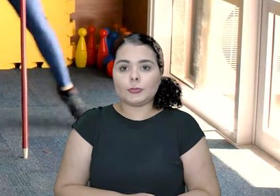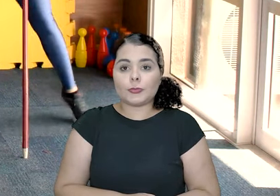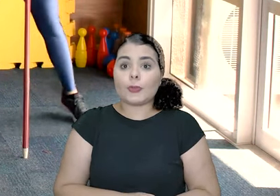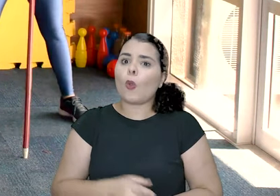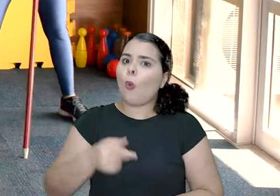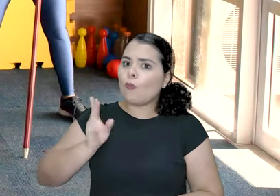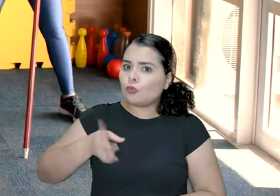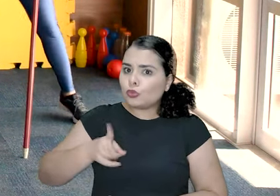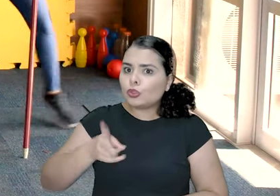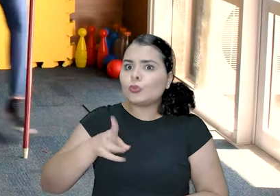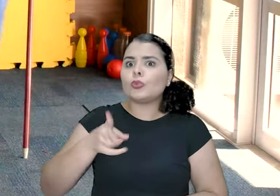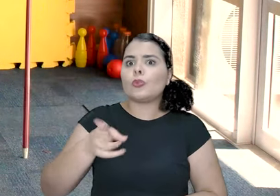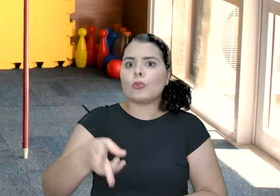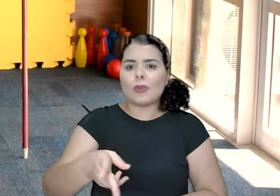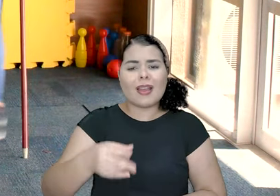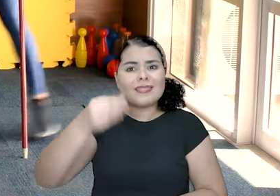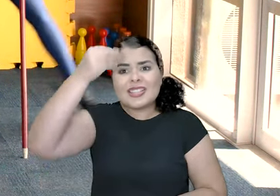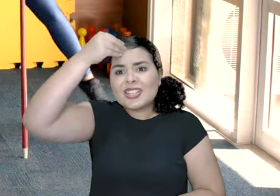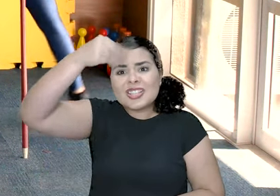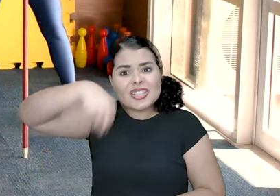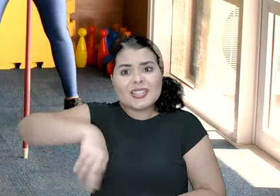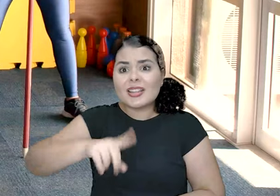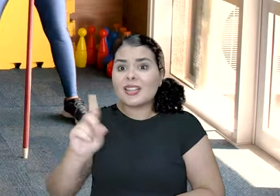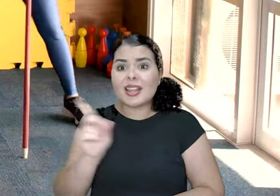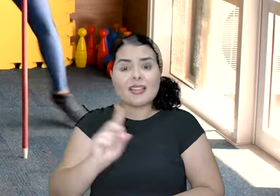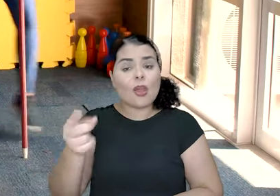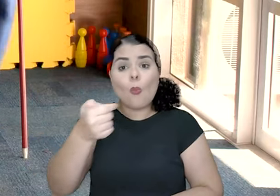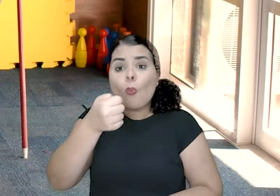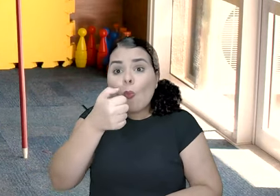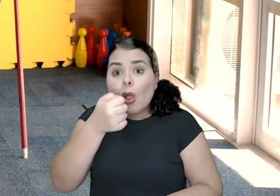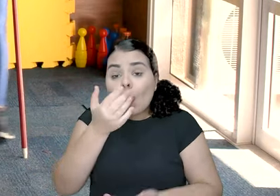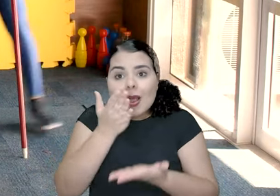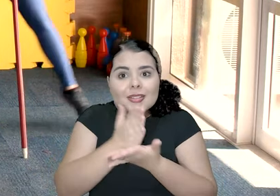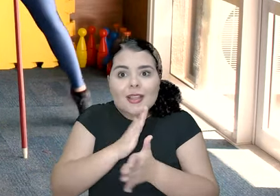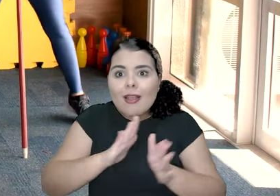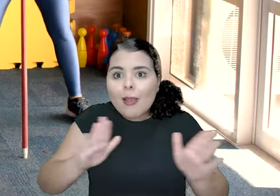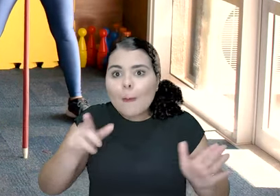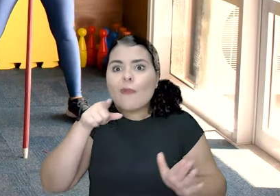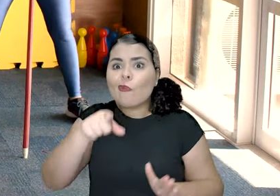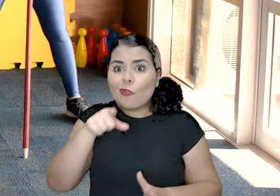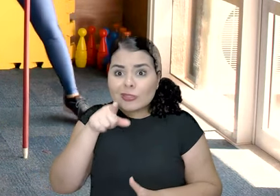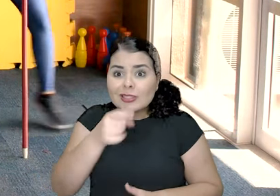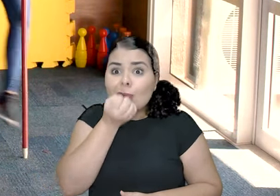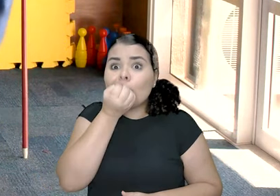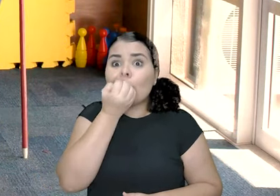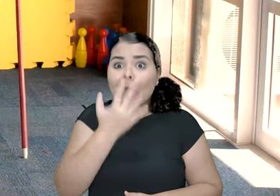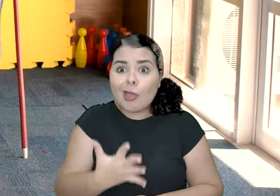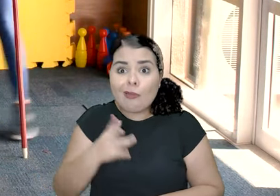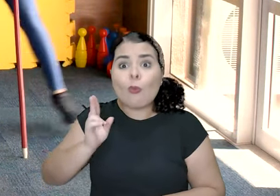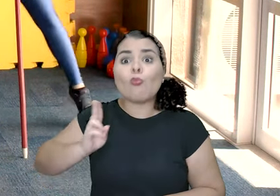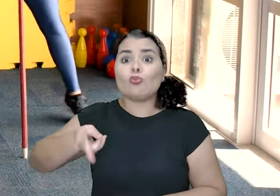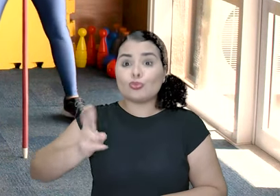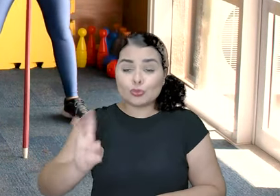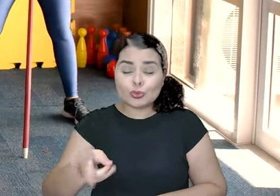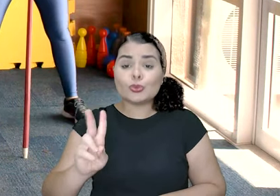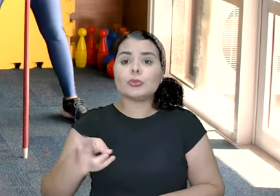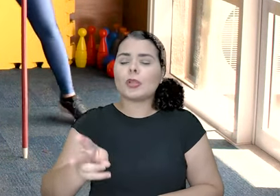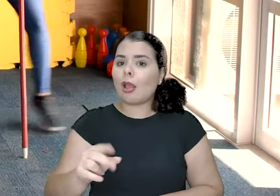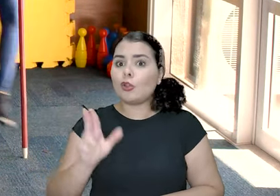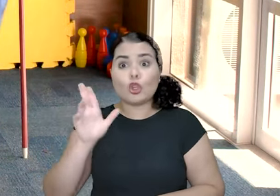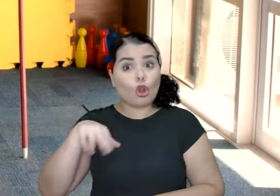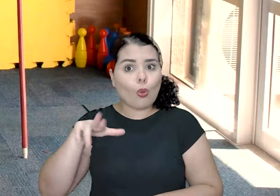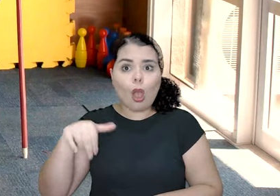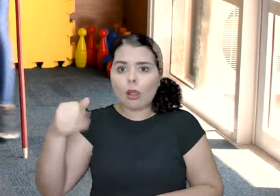Continua. Não desista, tá acabando. Você tá indo muito bem. Continua.